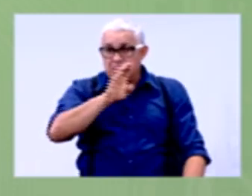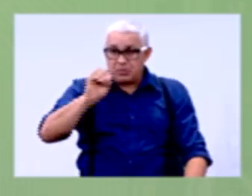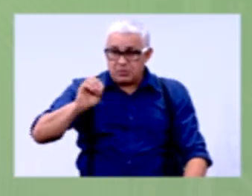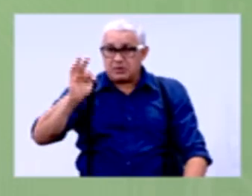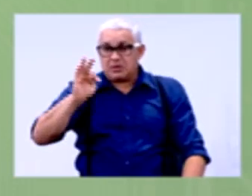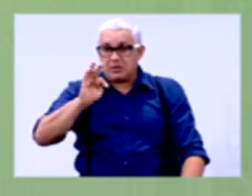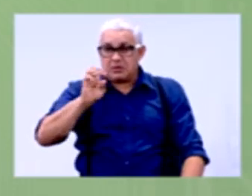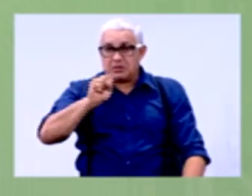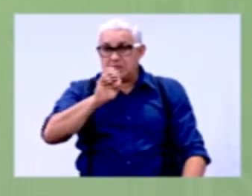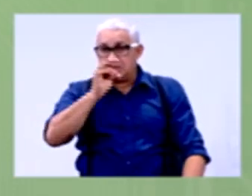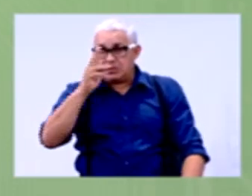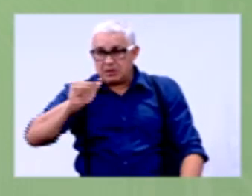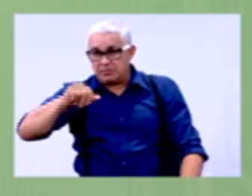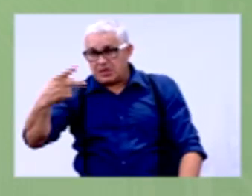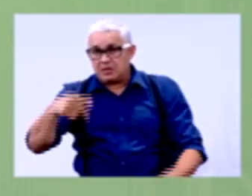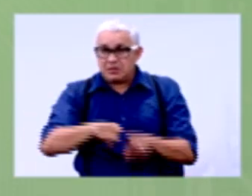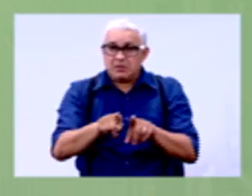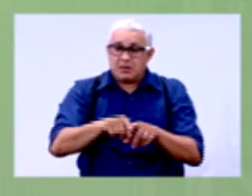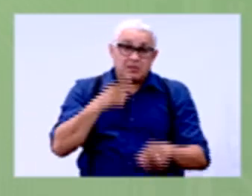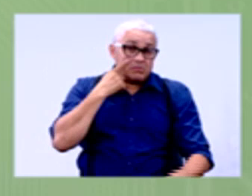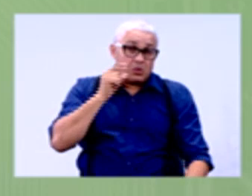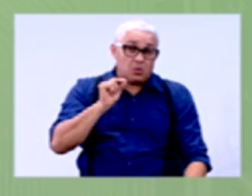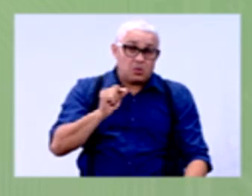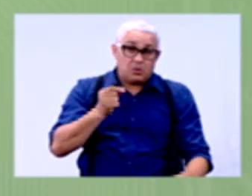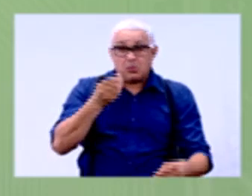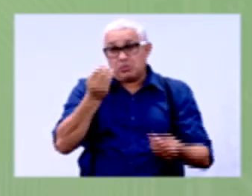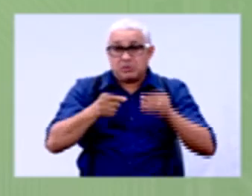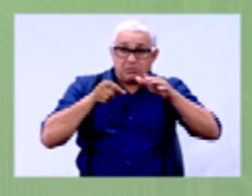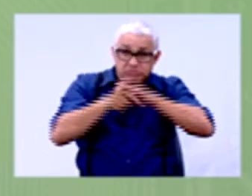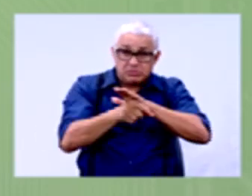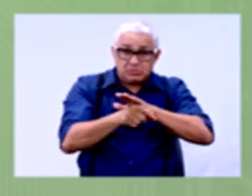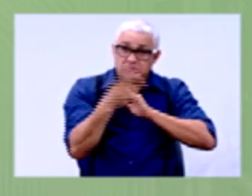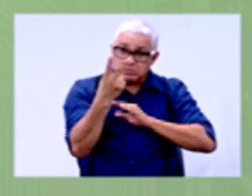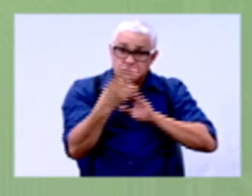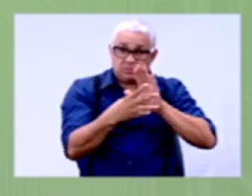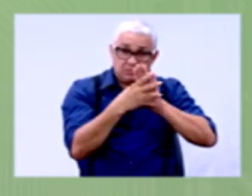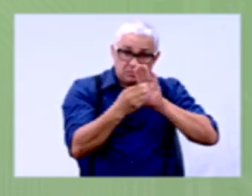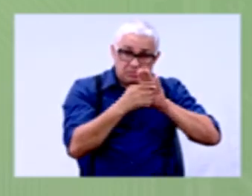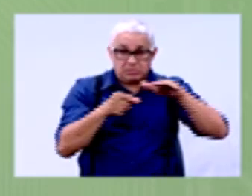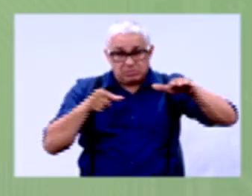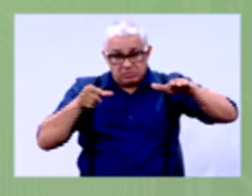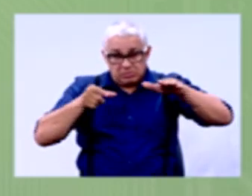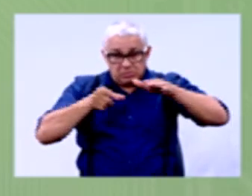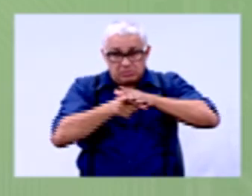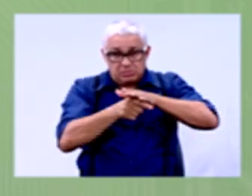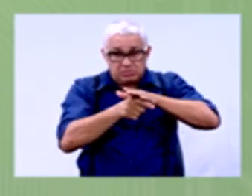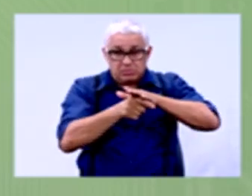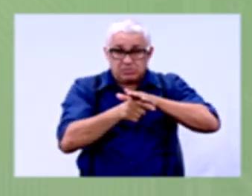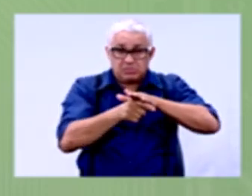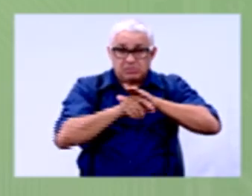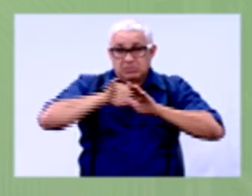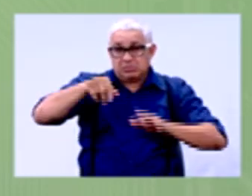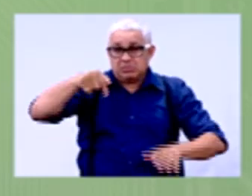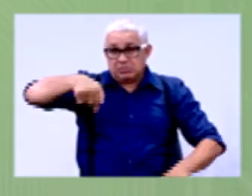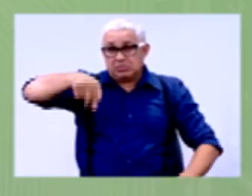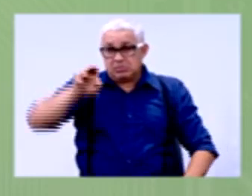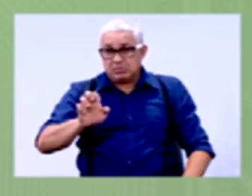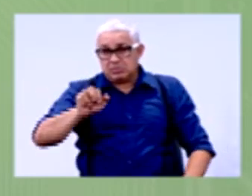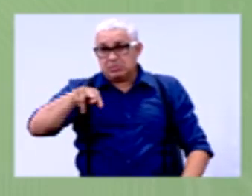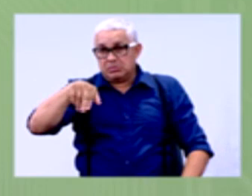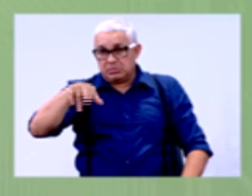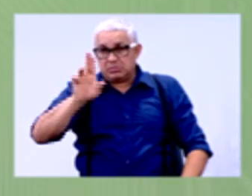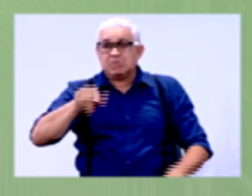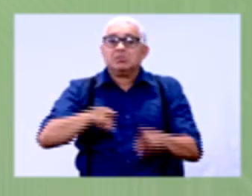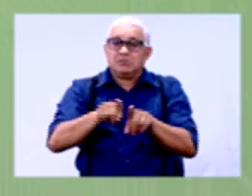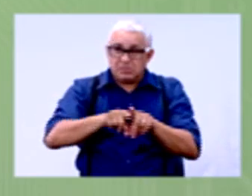instalação, né? Então a gente viu que o jQuery tem dois modelos de instalação, certo? Não só o jQuery, mas também o Bootstrap, né?